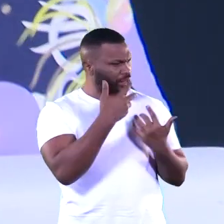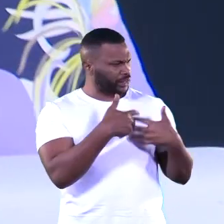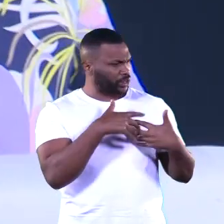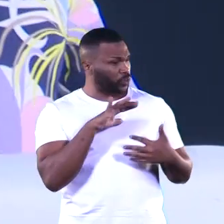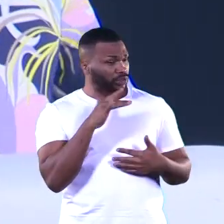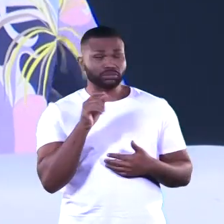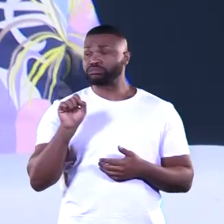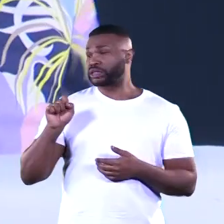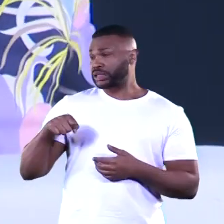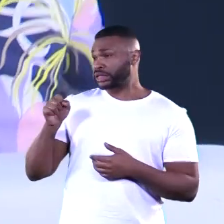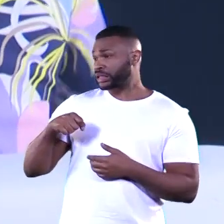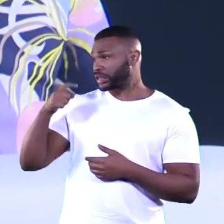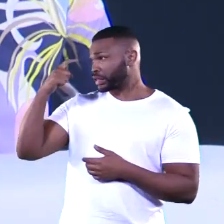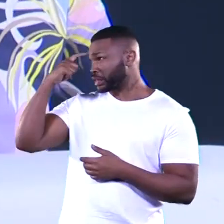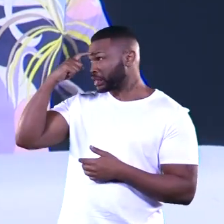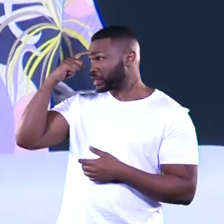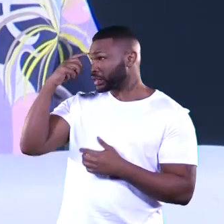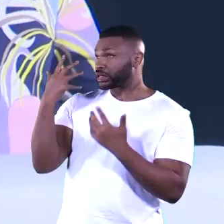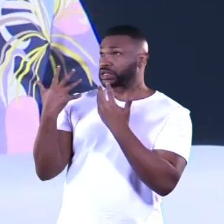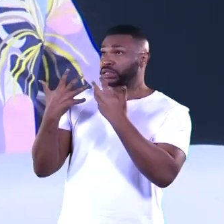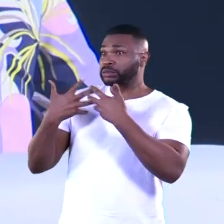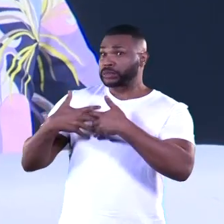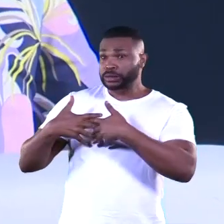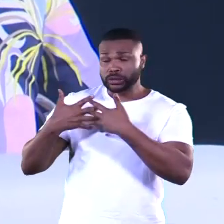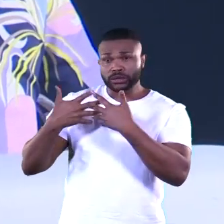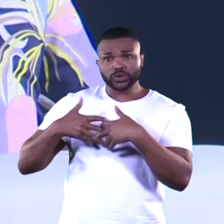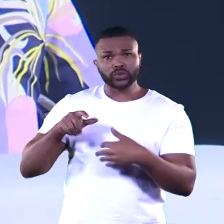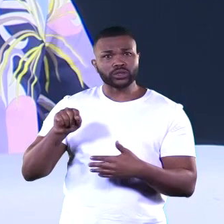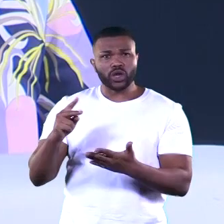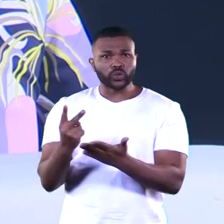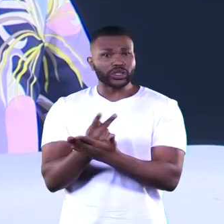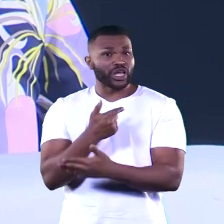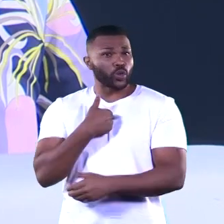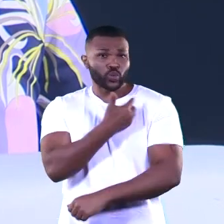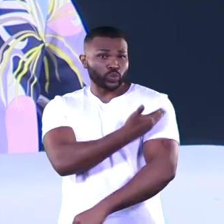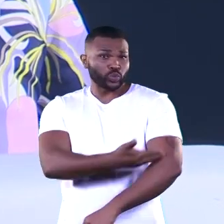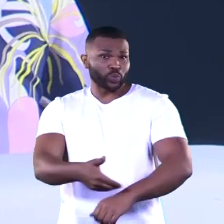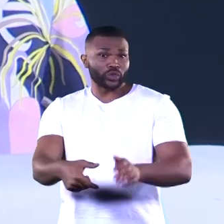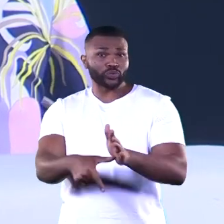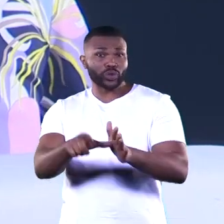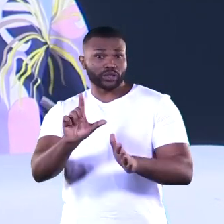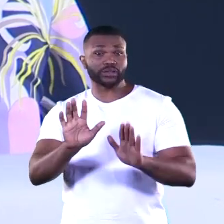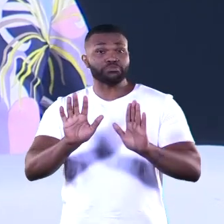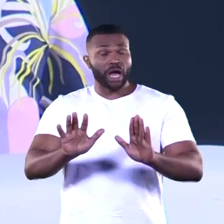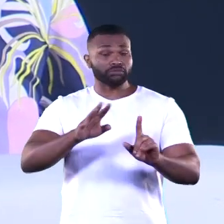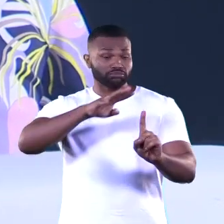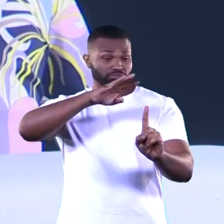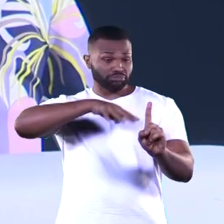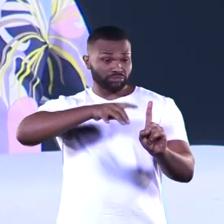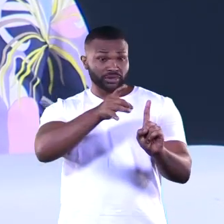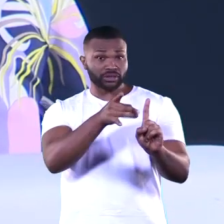ficha cair um pouco. Tô digerindo, porque não tava acostumado a isso, mas o cancelamento, de certa maneira,